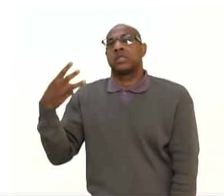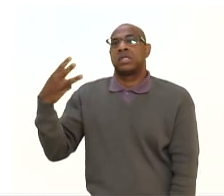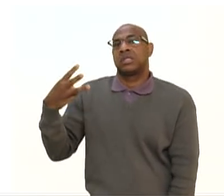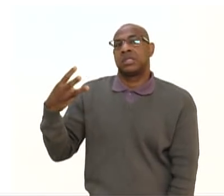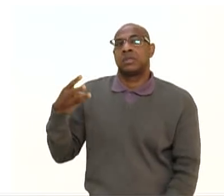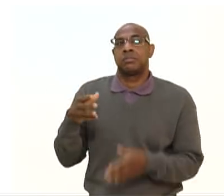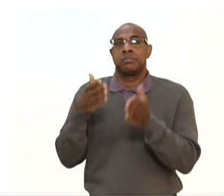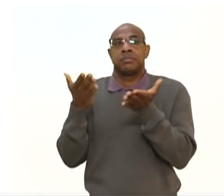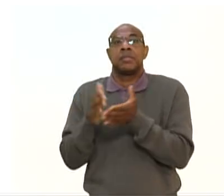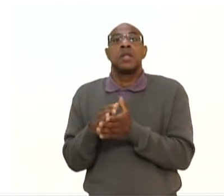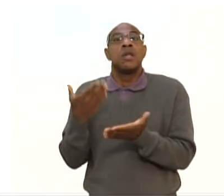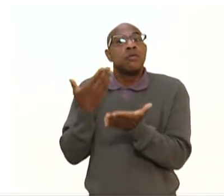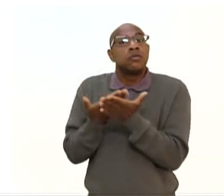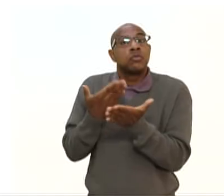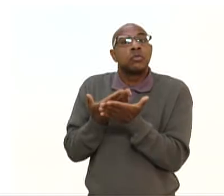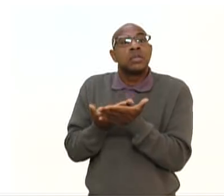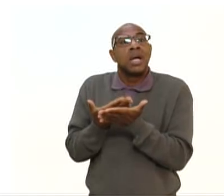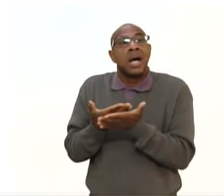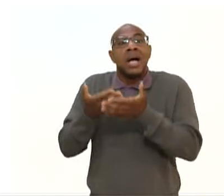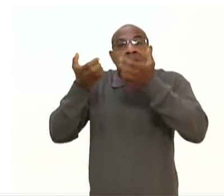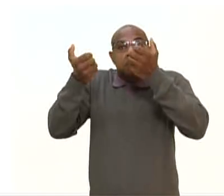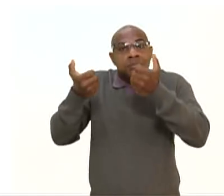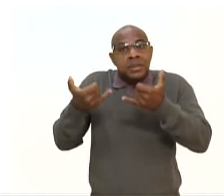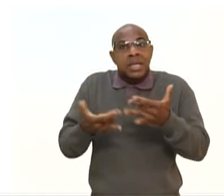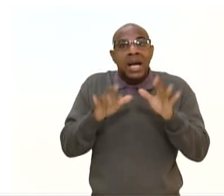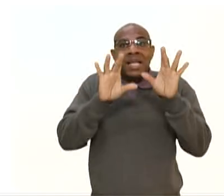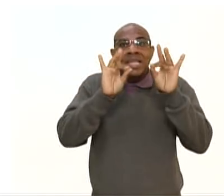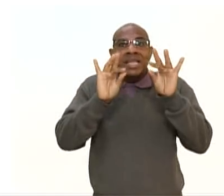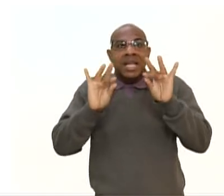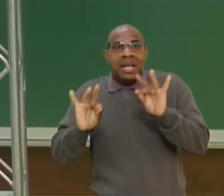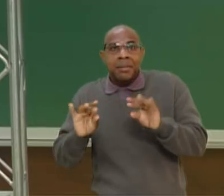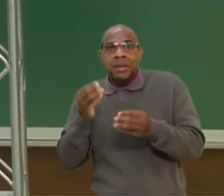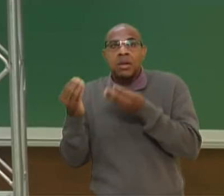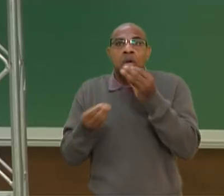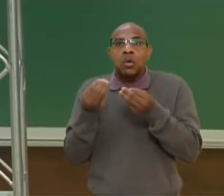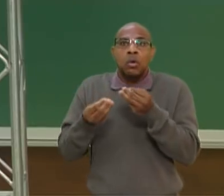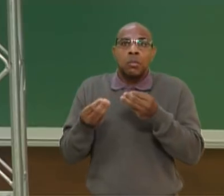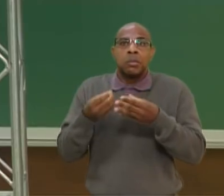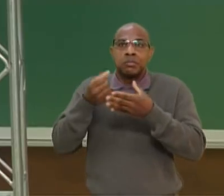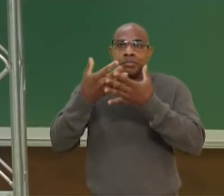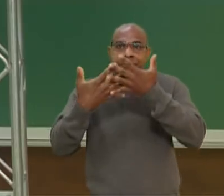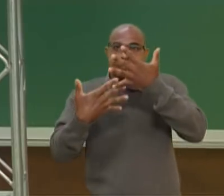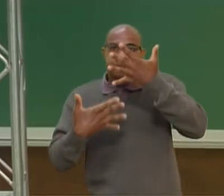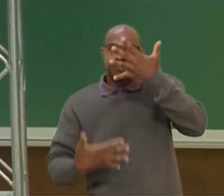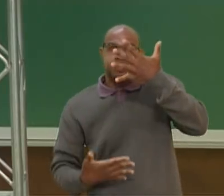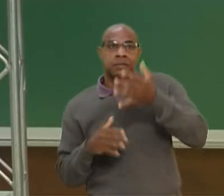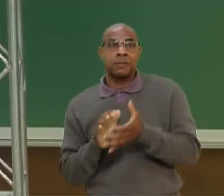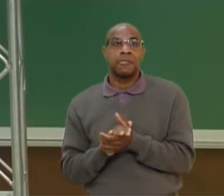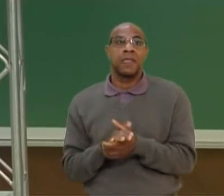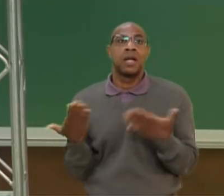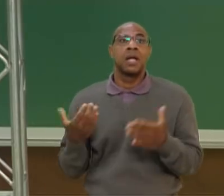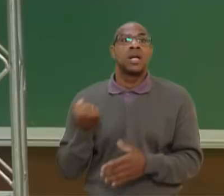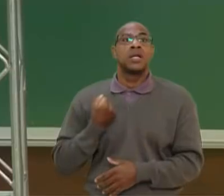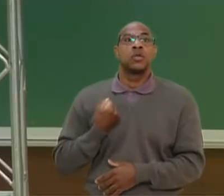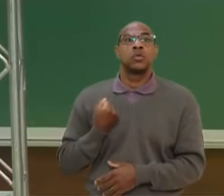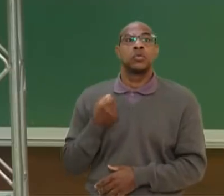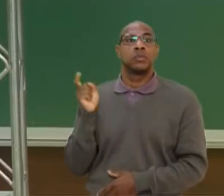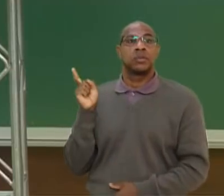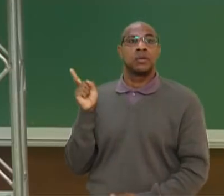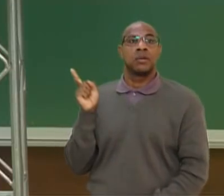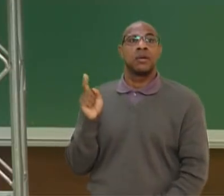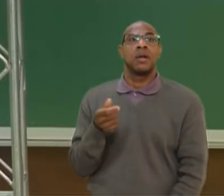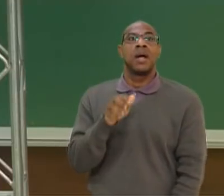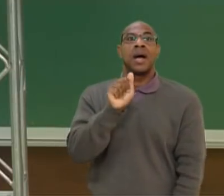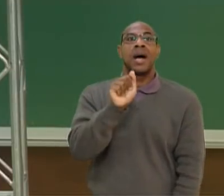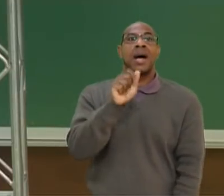vai estudar exatamente como a gente vai definir este ângulo aqui. Então, nós temos o número complexo